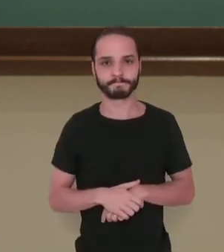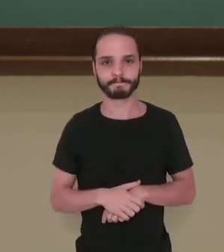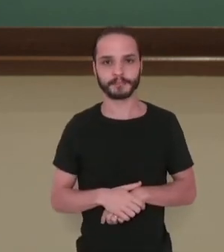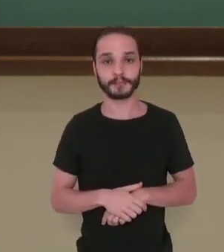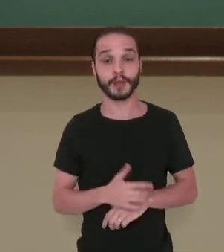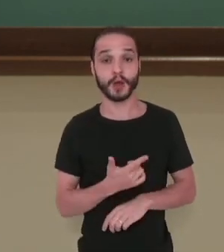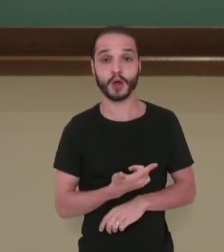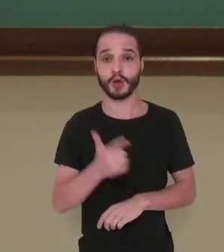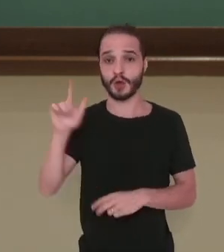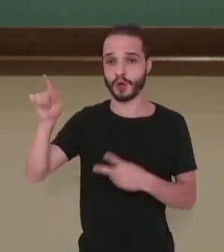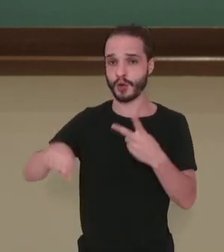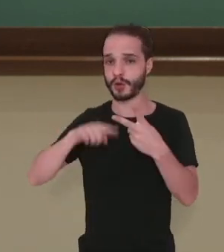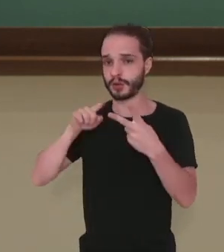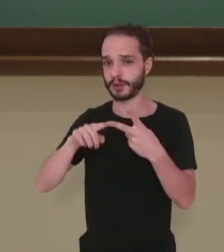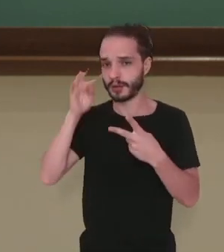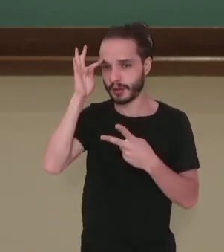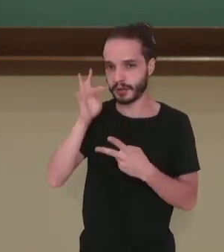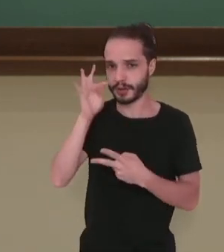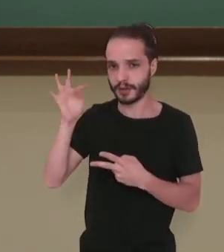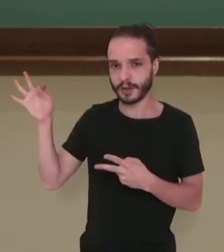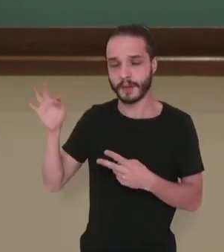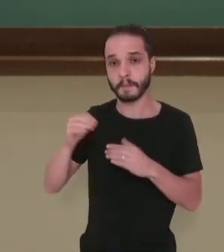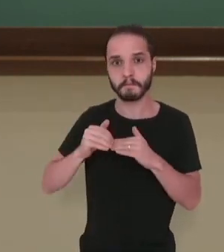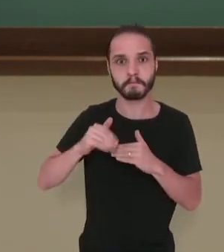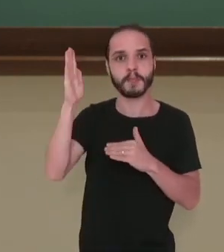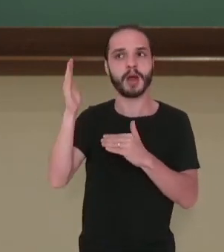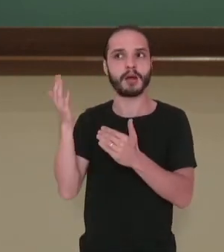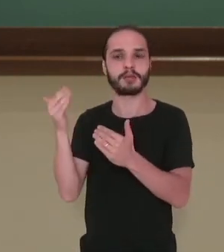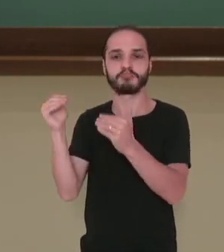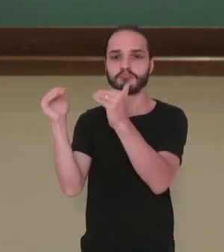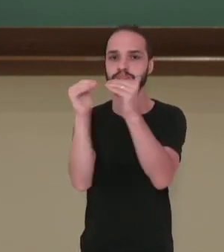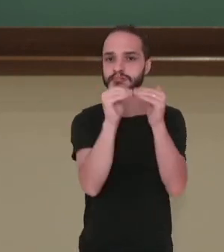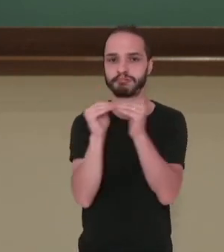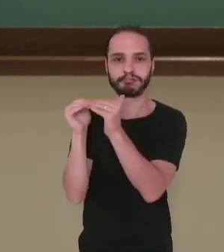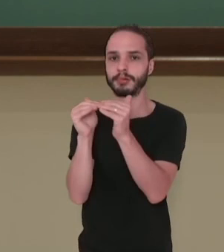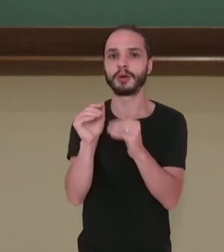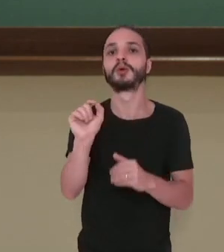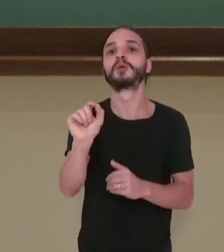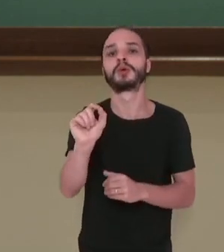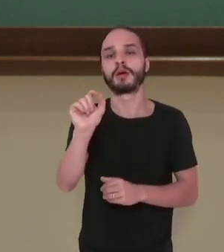teoria, que é a teoria mais aceita, é a teoria do Estreito de Bering.